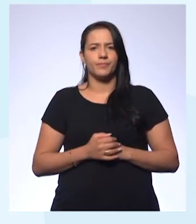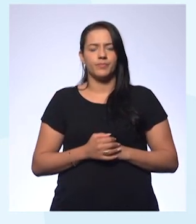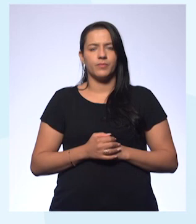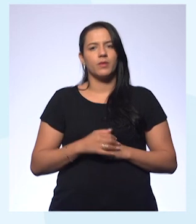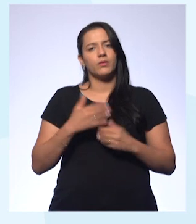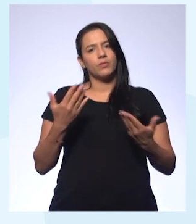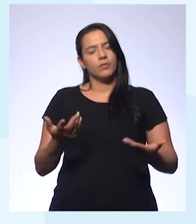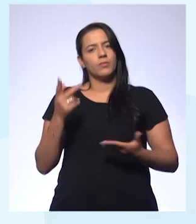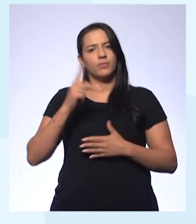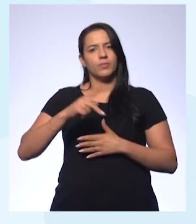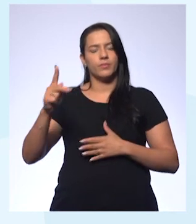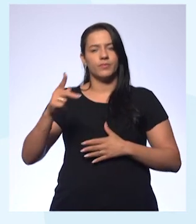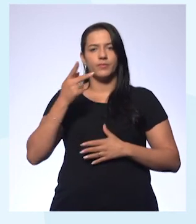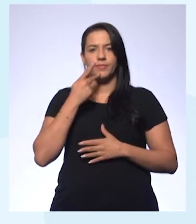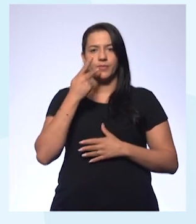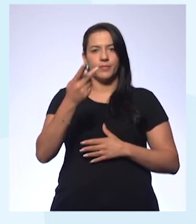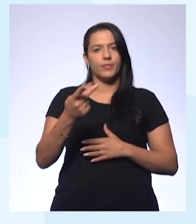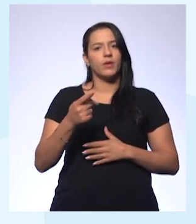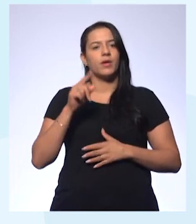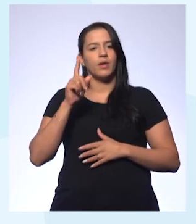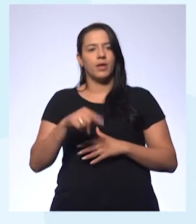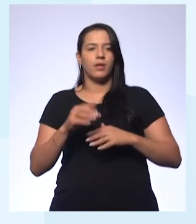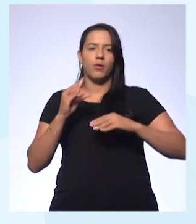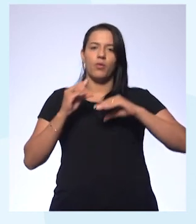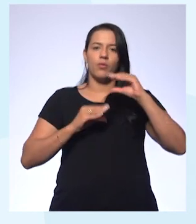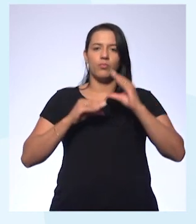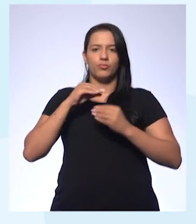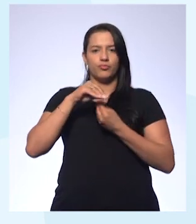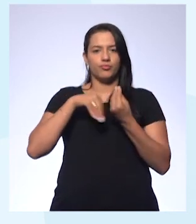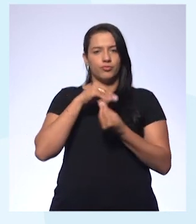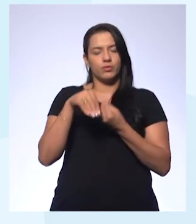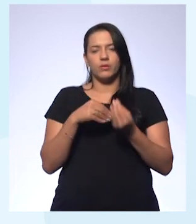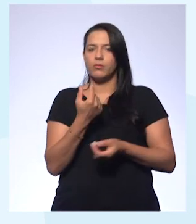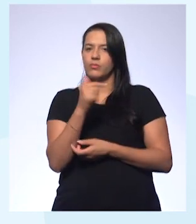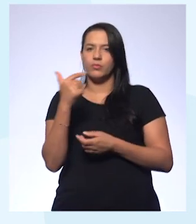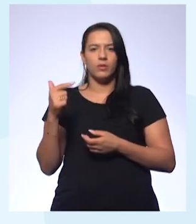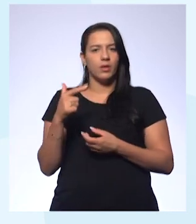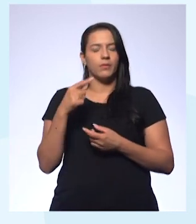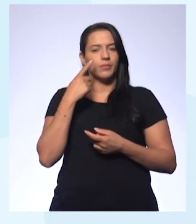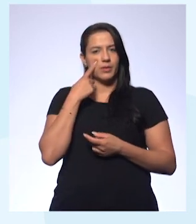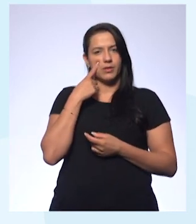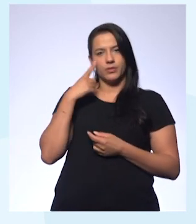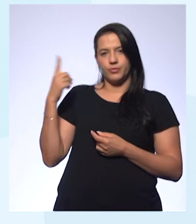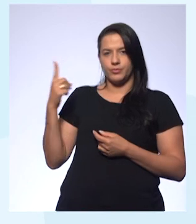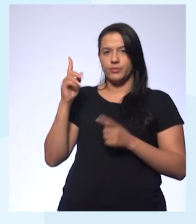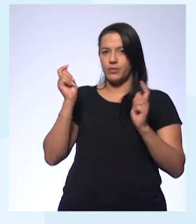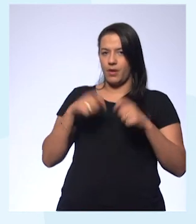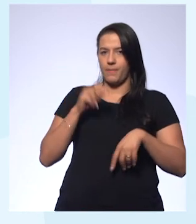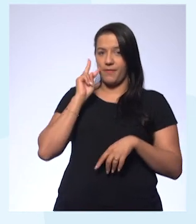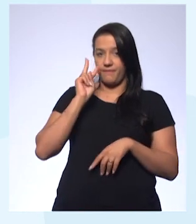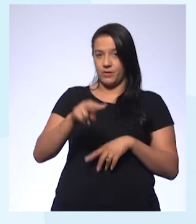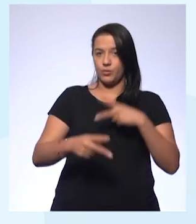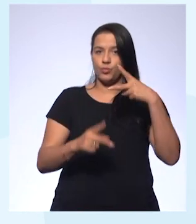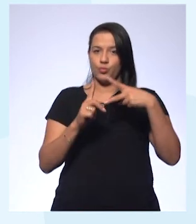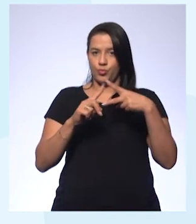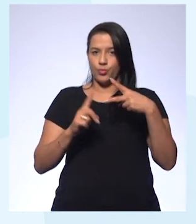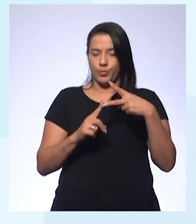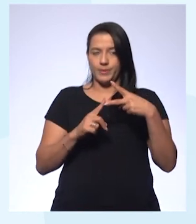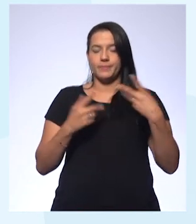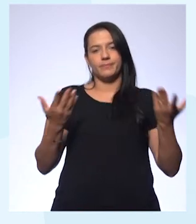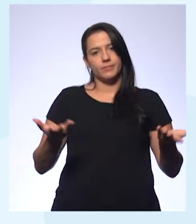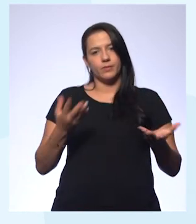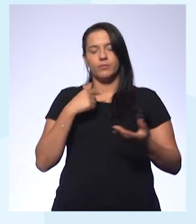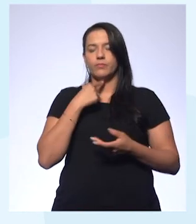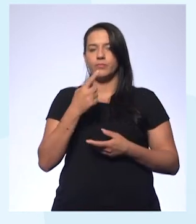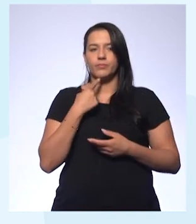professor mesmo levantou para nós, ela não é homogênea, porque eu consigo ver duas cores aqui distintas, né? Então, já corto o item B.